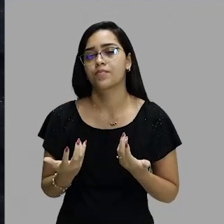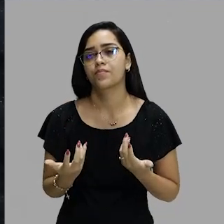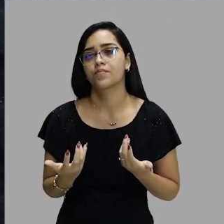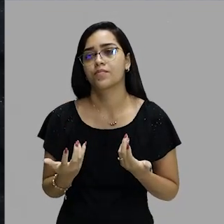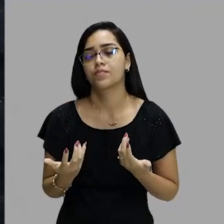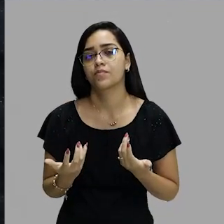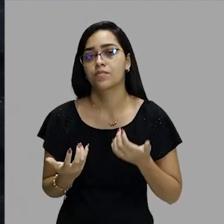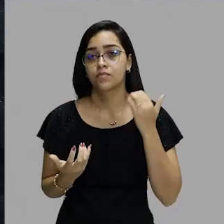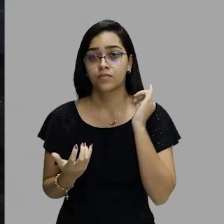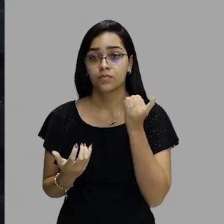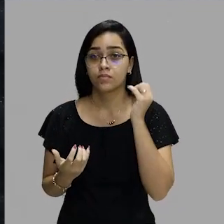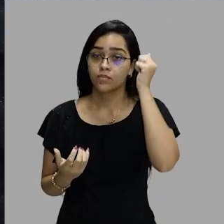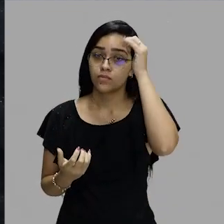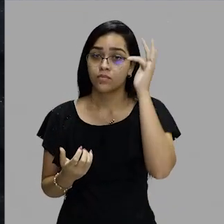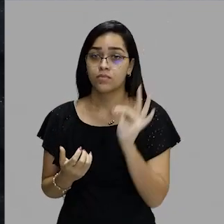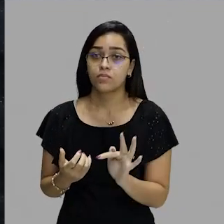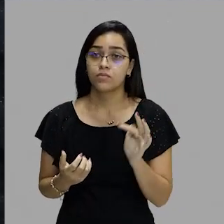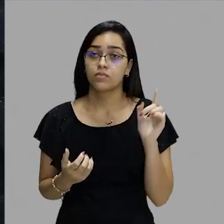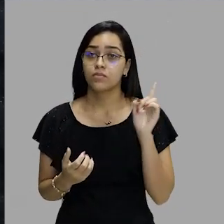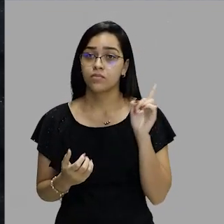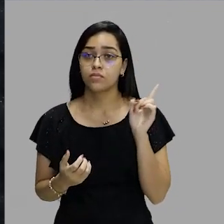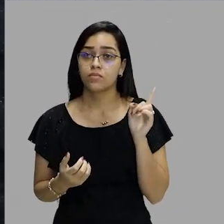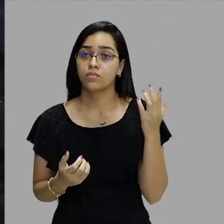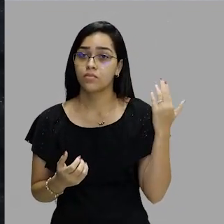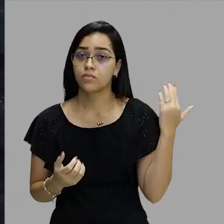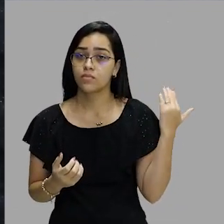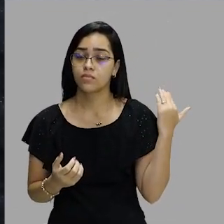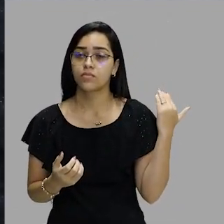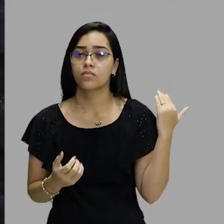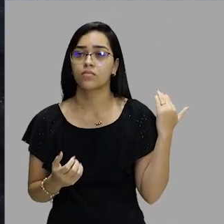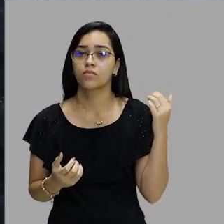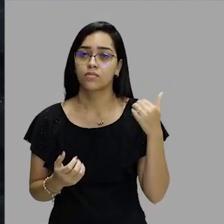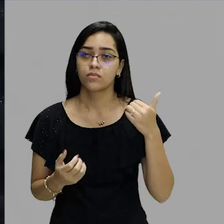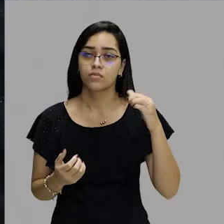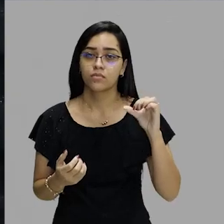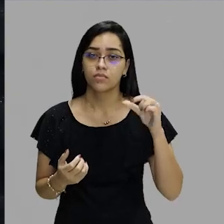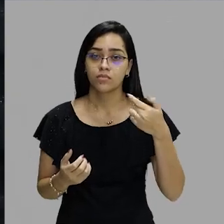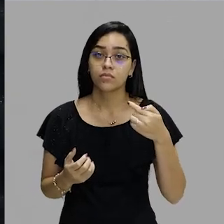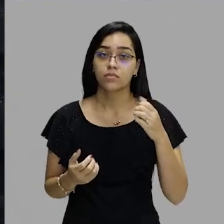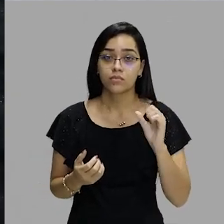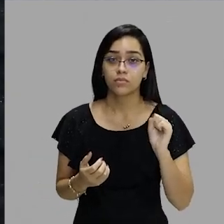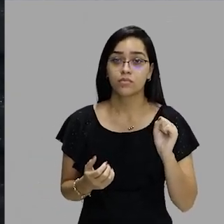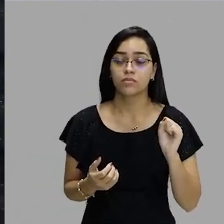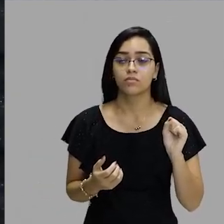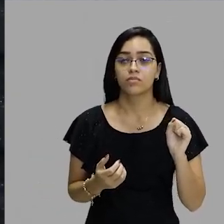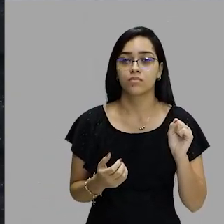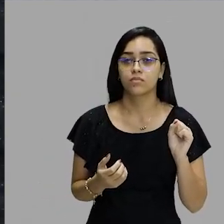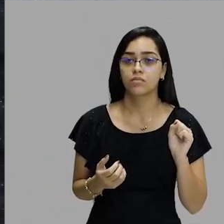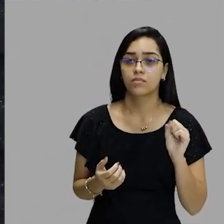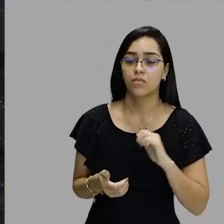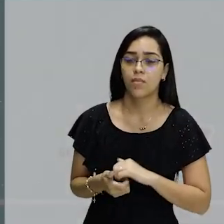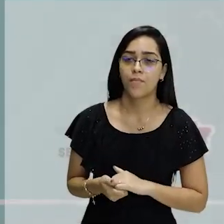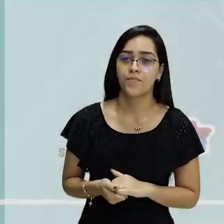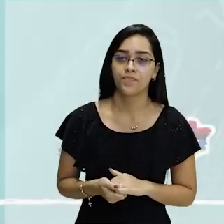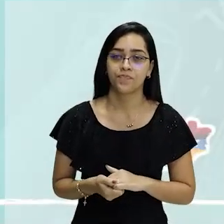os contos africanos, né? Lá atrás, em 1978, né?